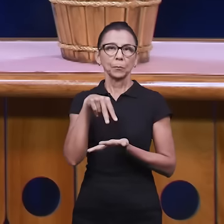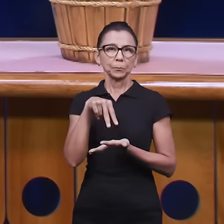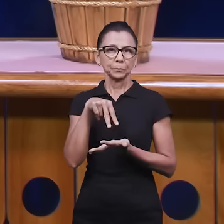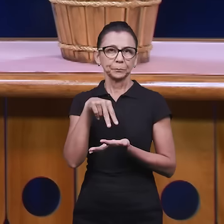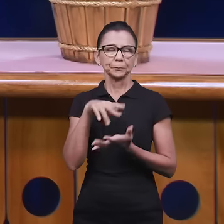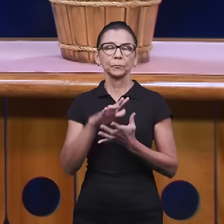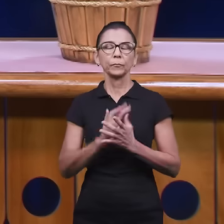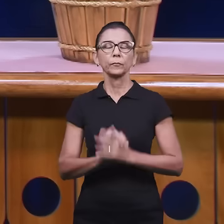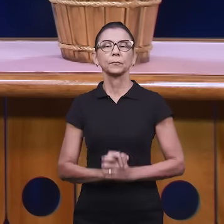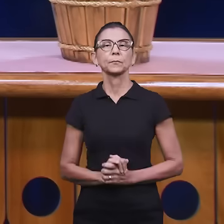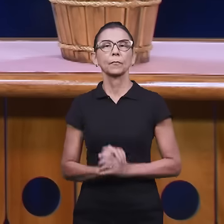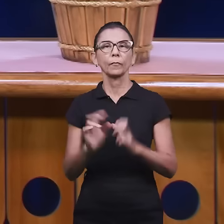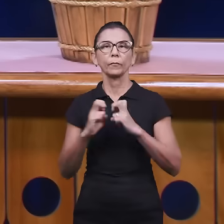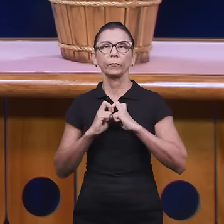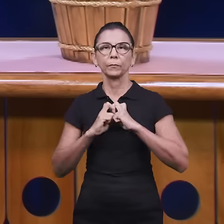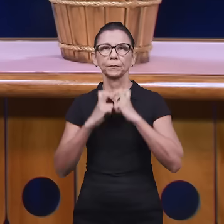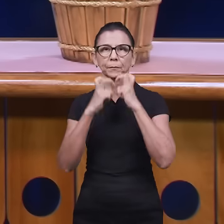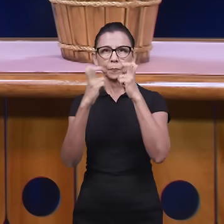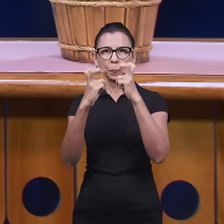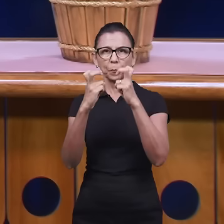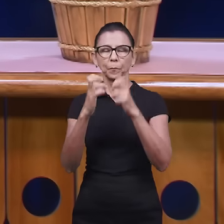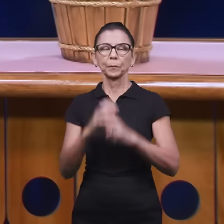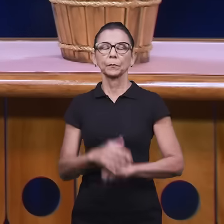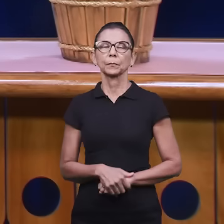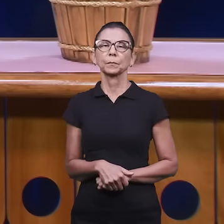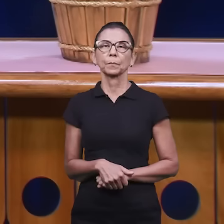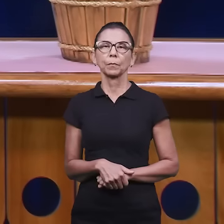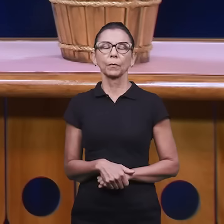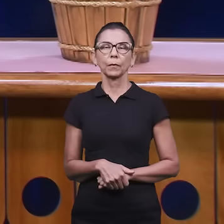hora de pé e vamos fazer um clamor.